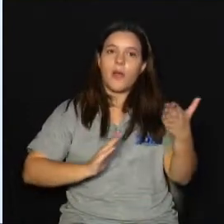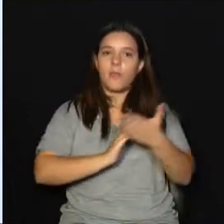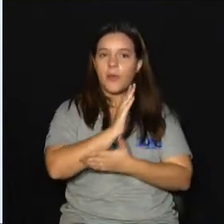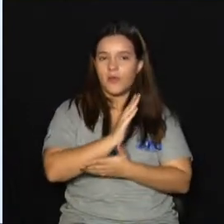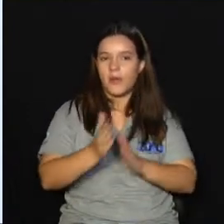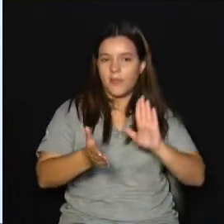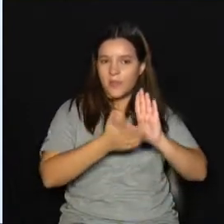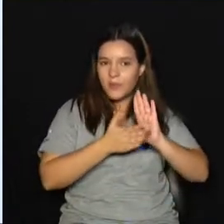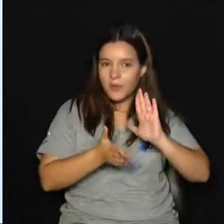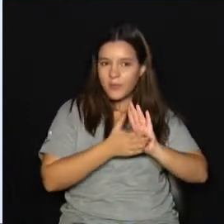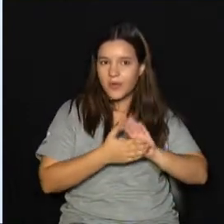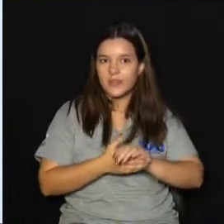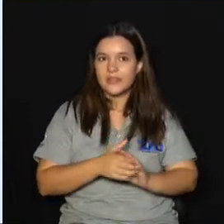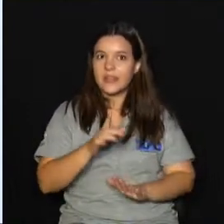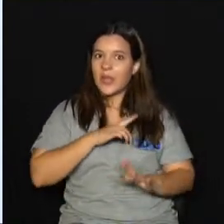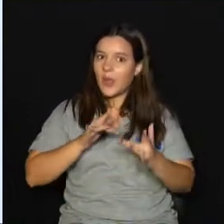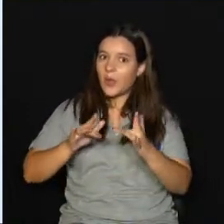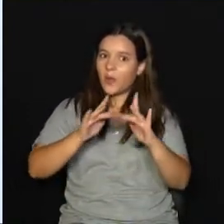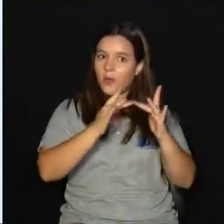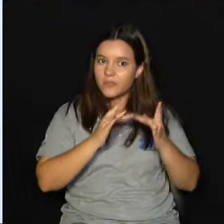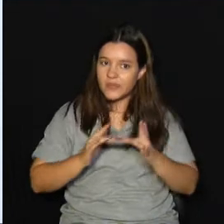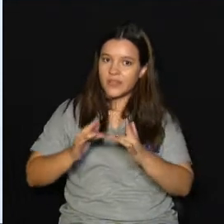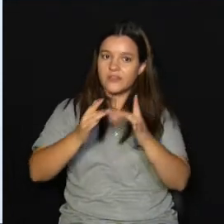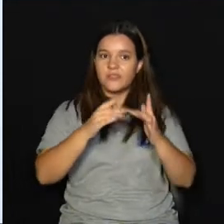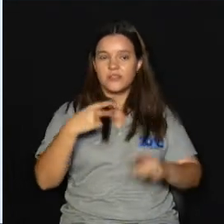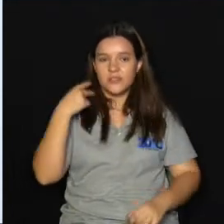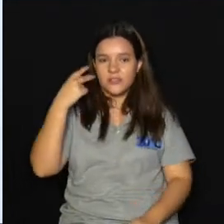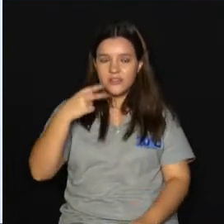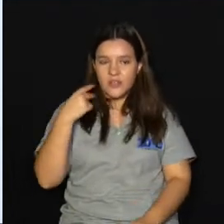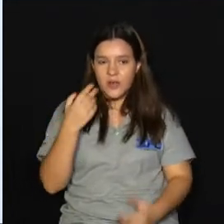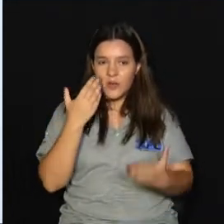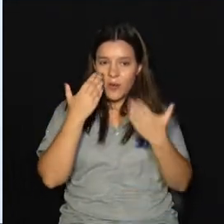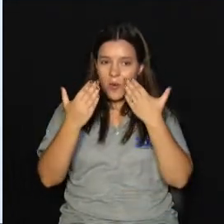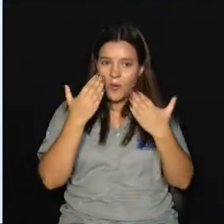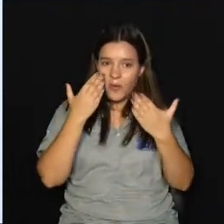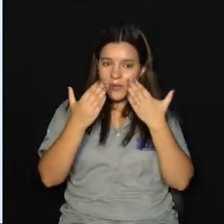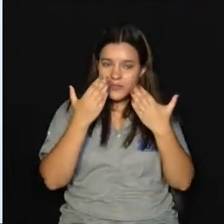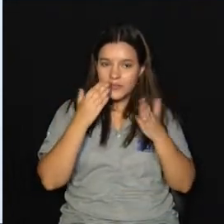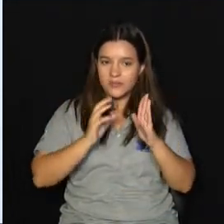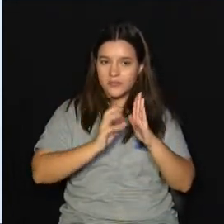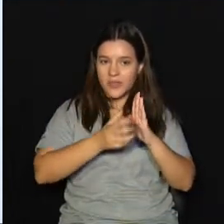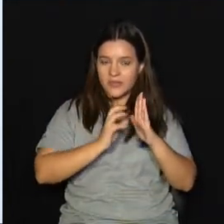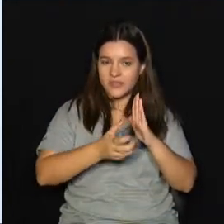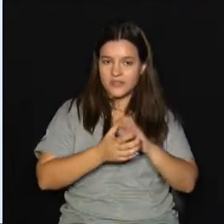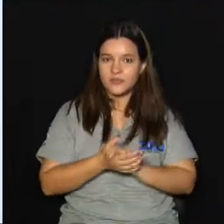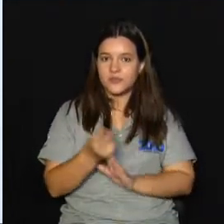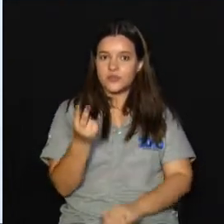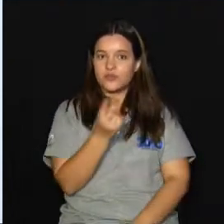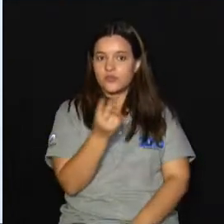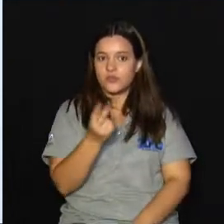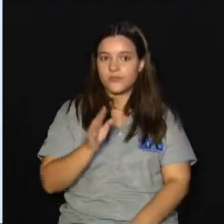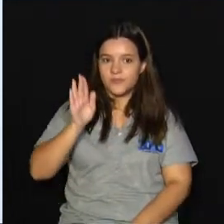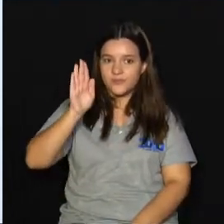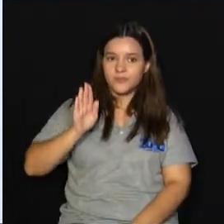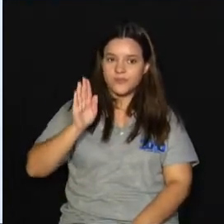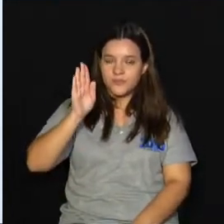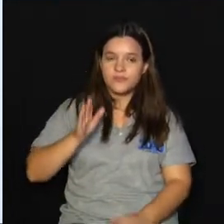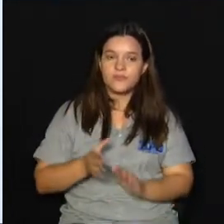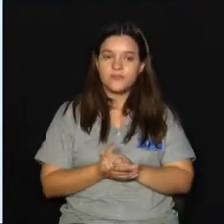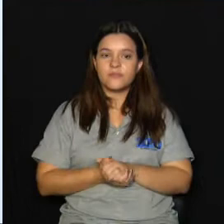políticas e ter esse contato. Então, assim, comparando especificamente os partidos dos dois candidatos, eles